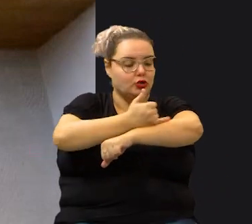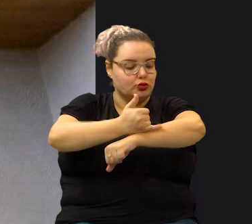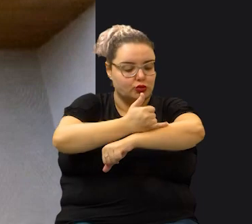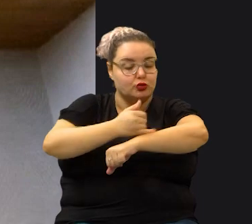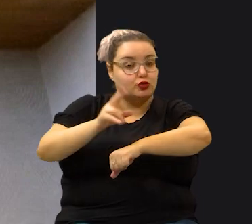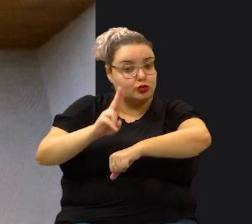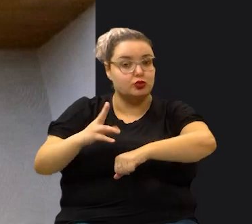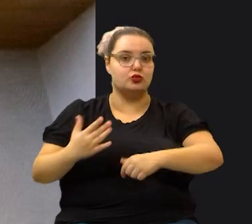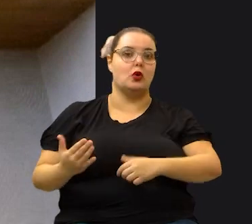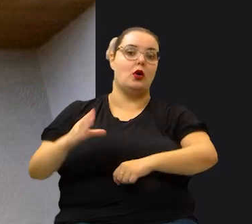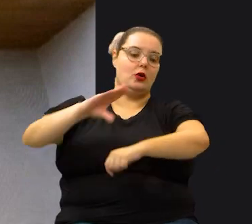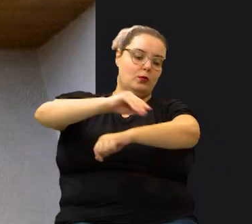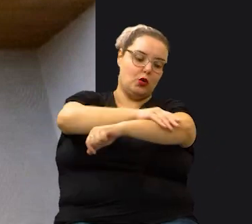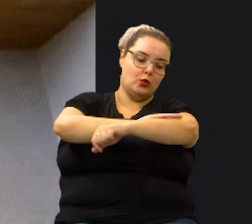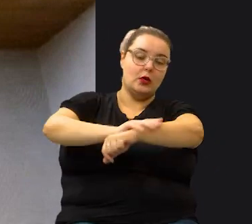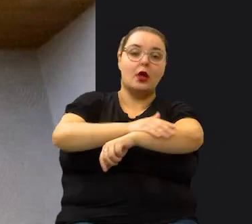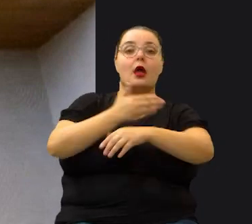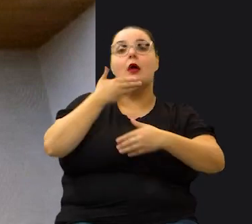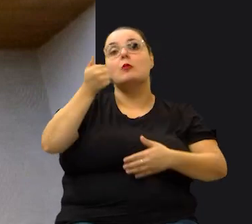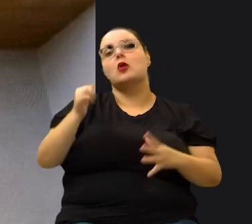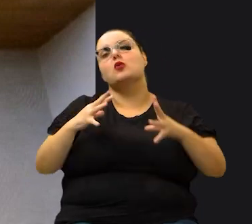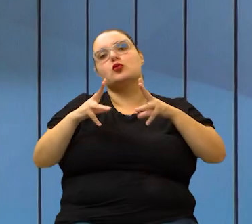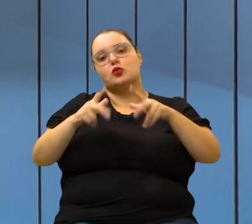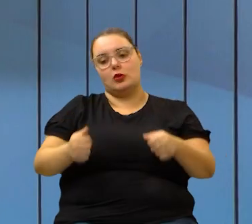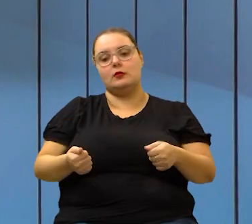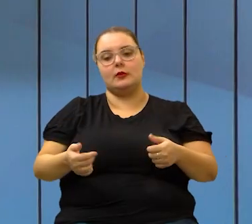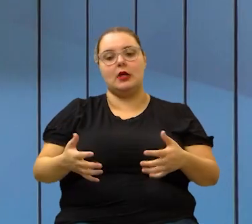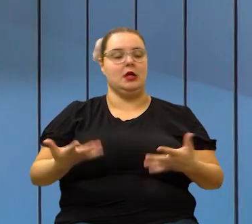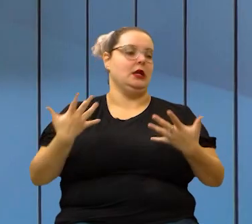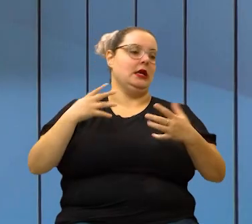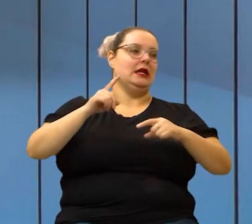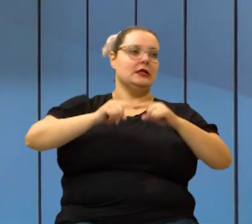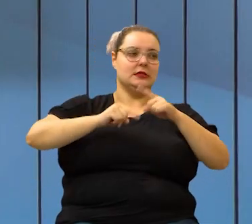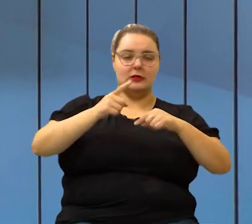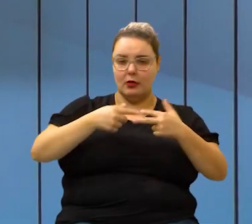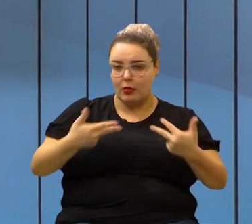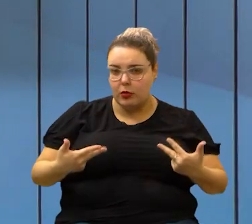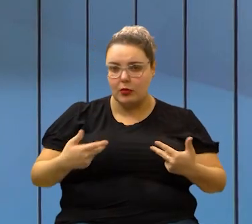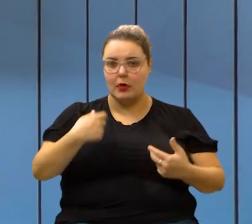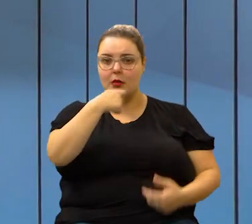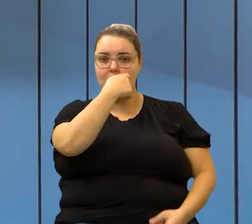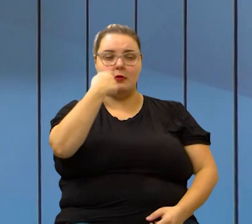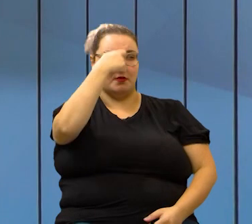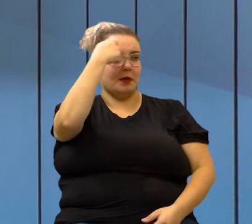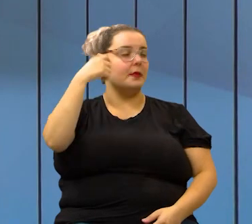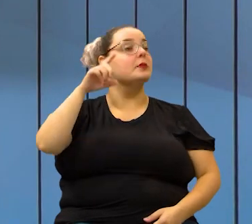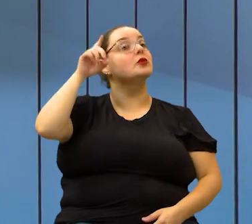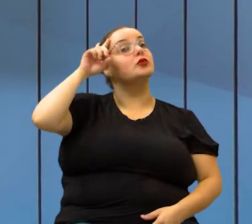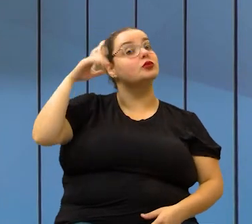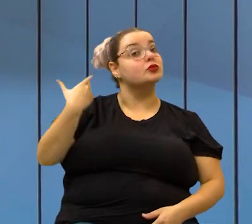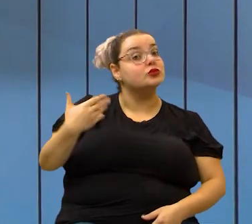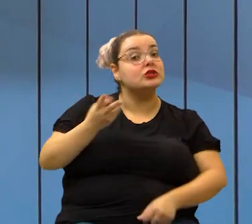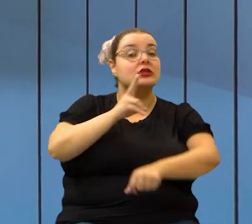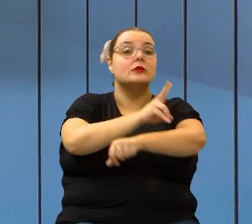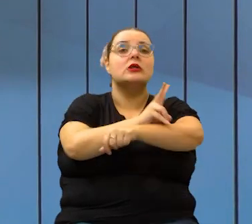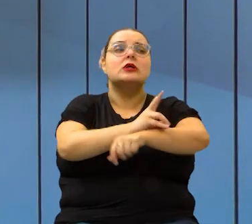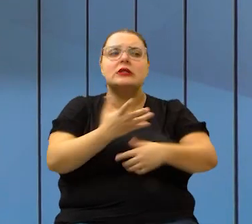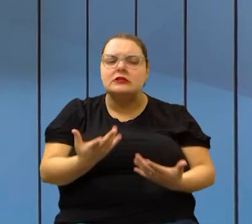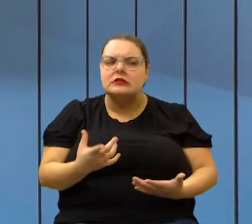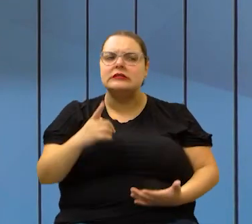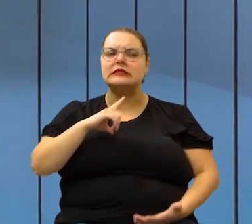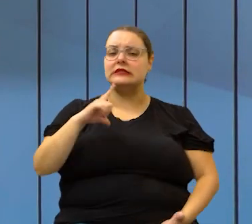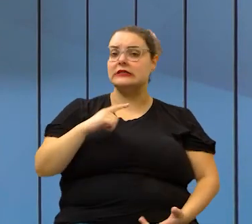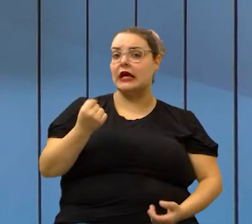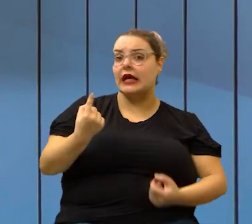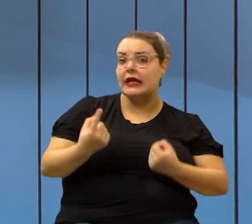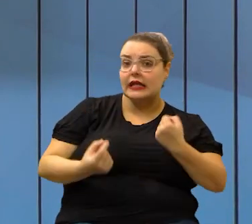reequilibrar a pele e melhorar todos esses sintomas. Nesses produtos cosméticos que a gente usa no dia a dia para fazer essa proteção,